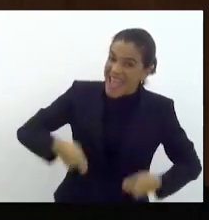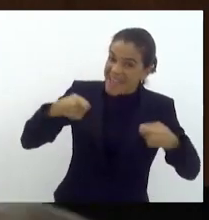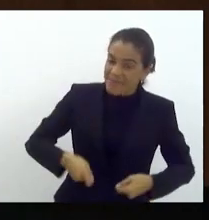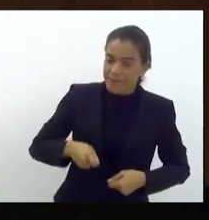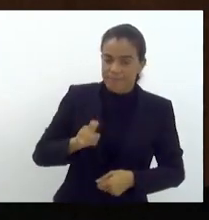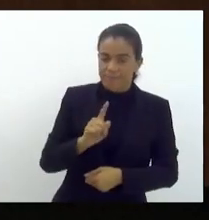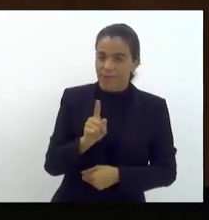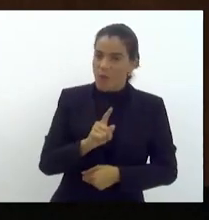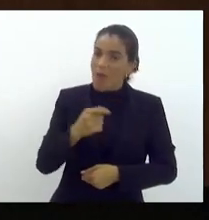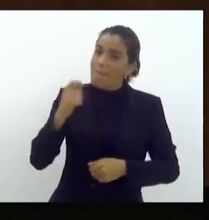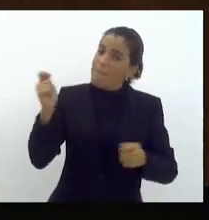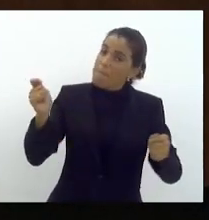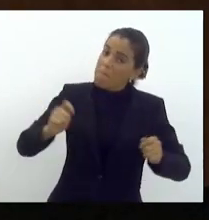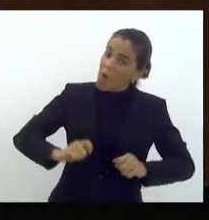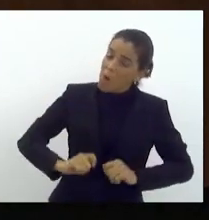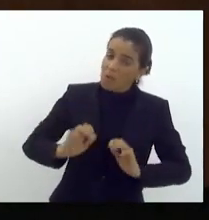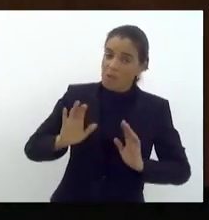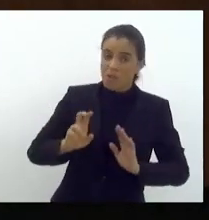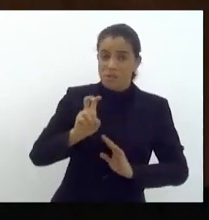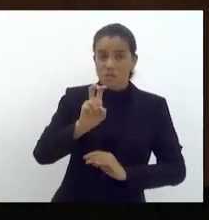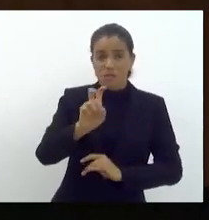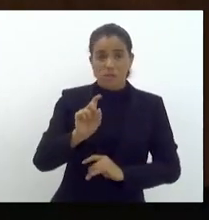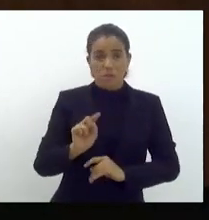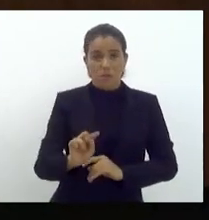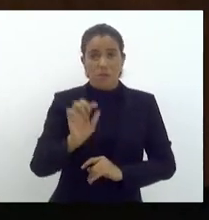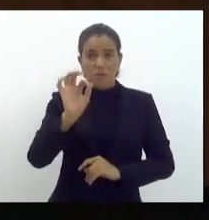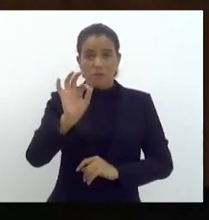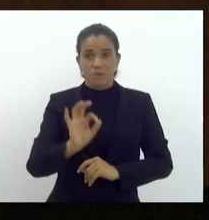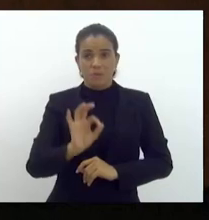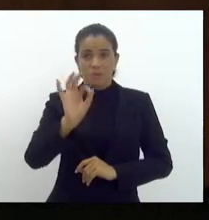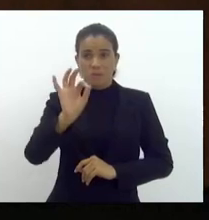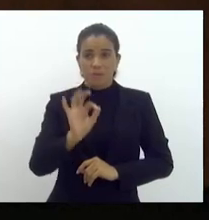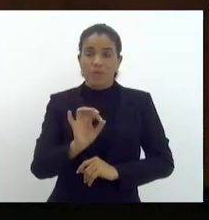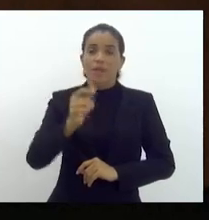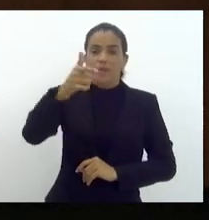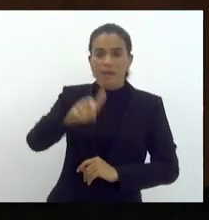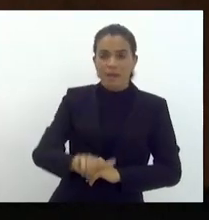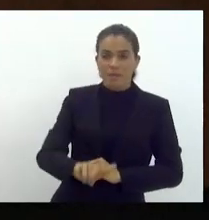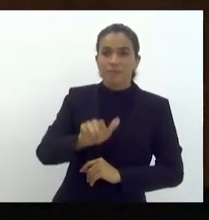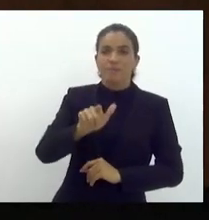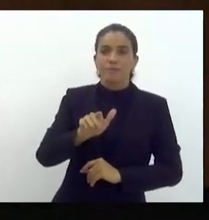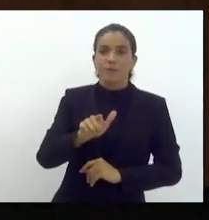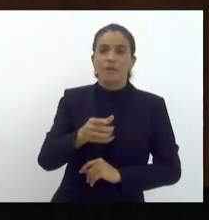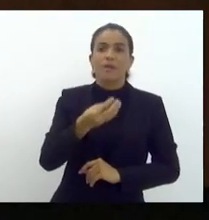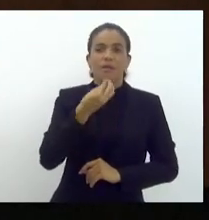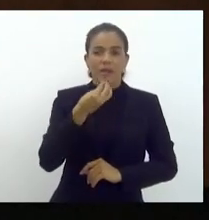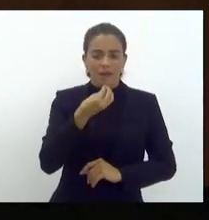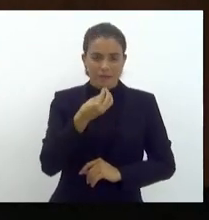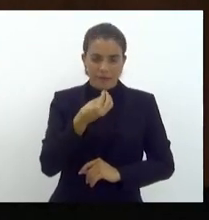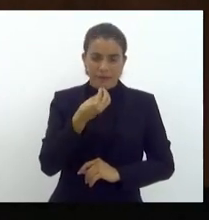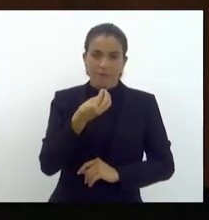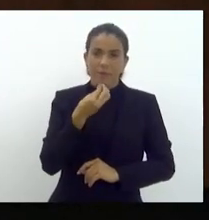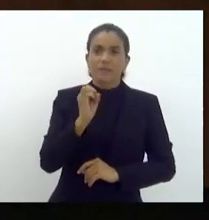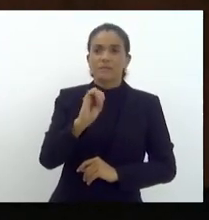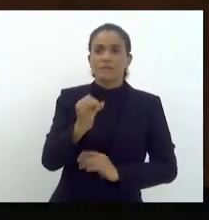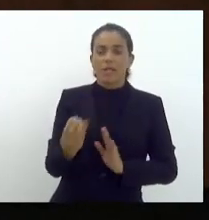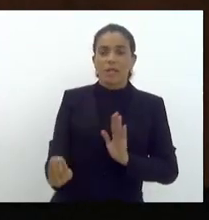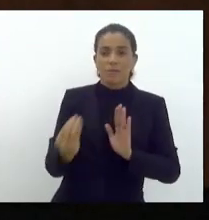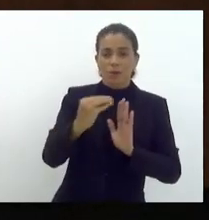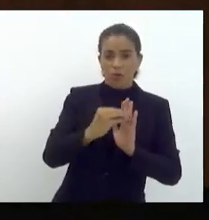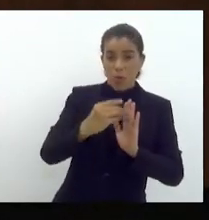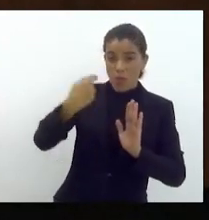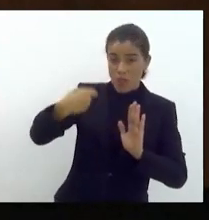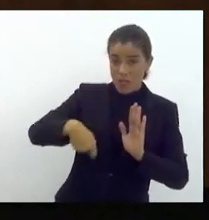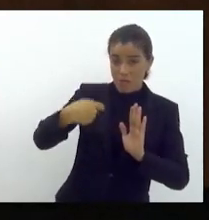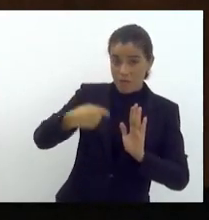investir cinco pontos percentuais e aí repete e evidentemente se ele botou deverá